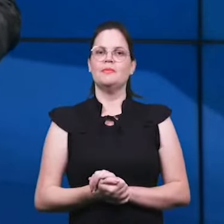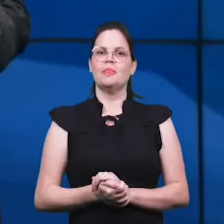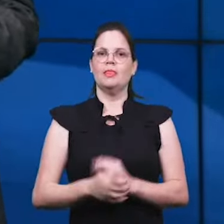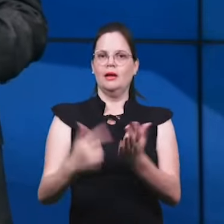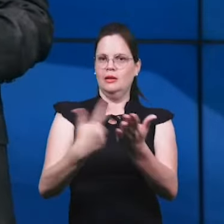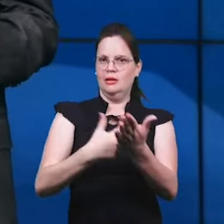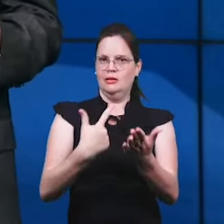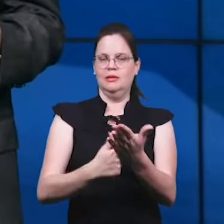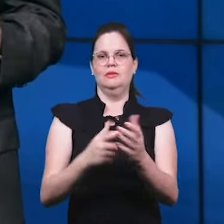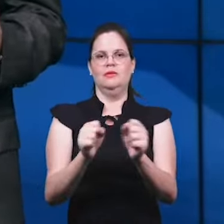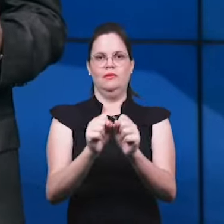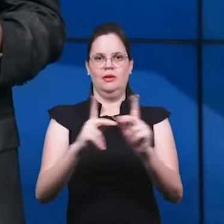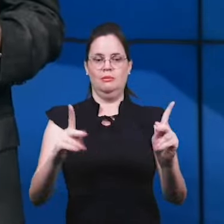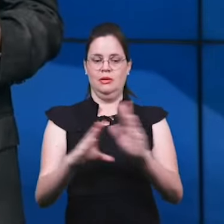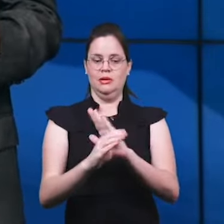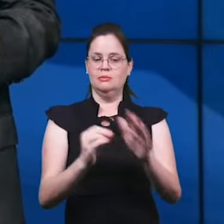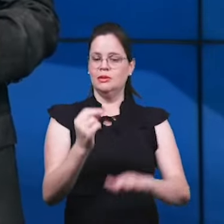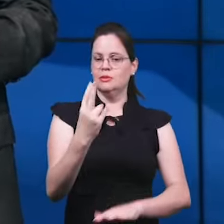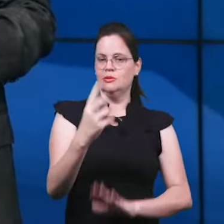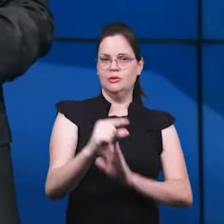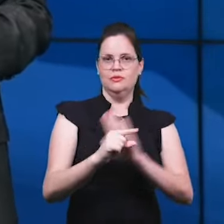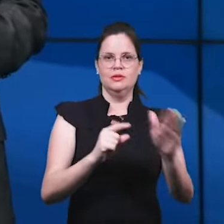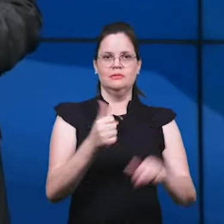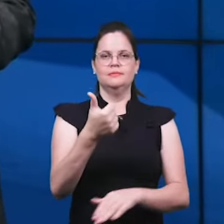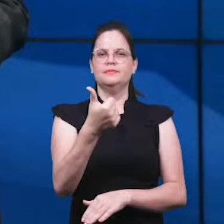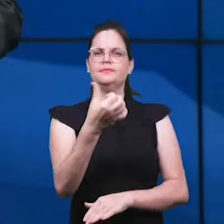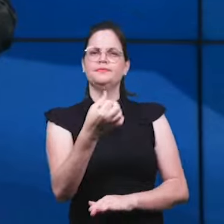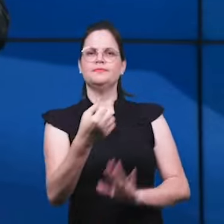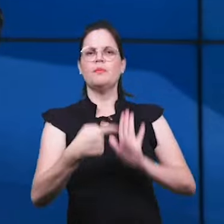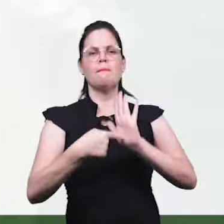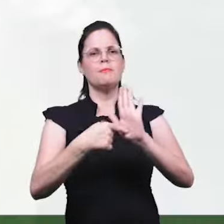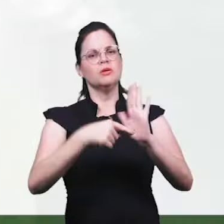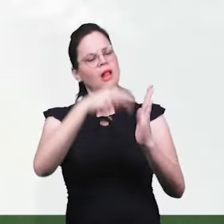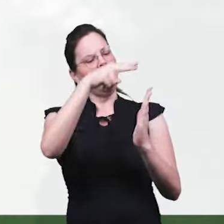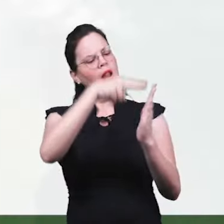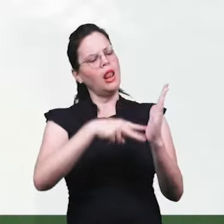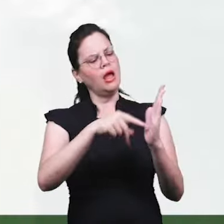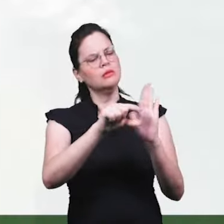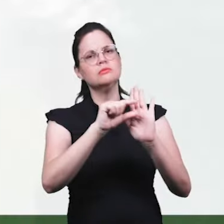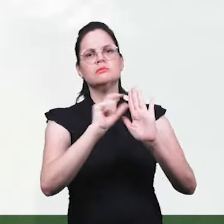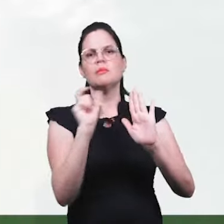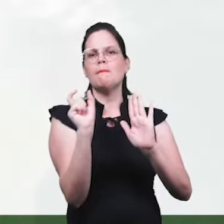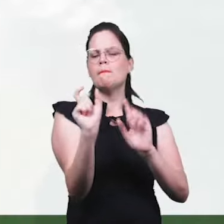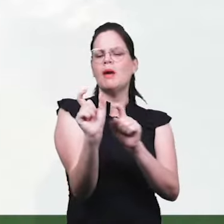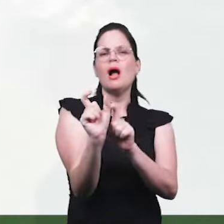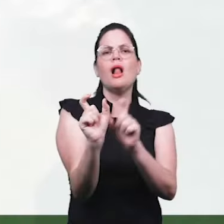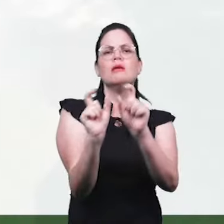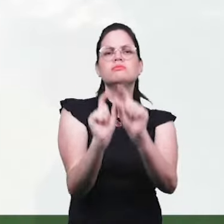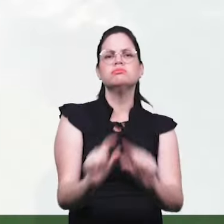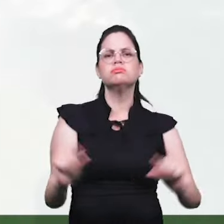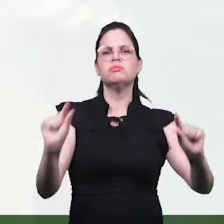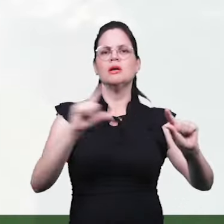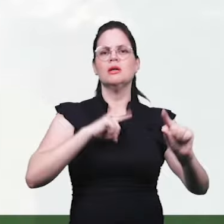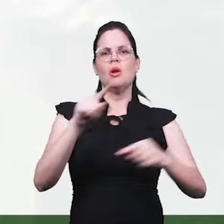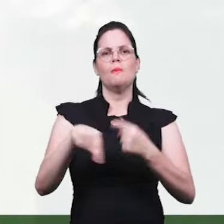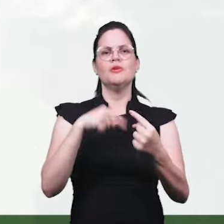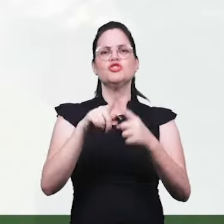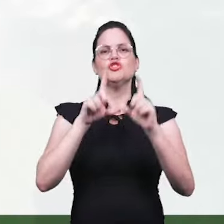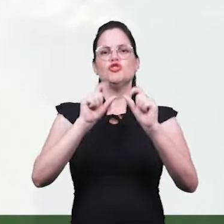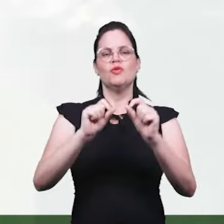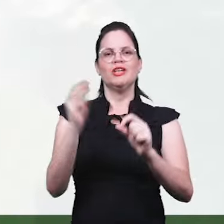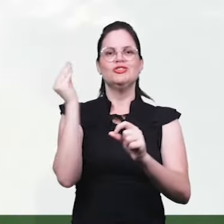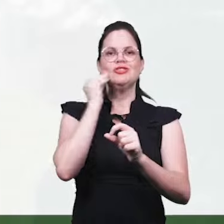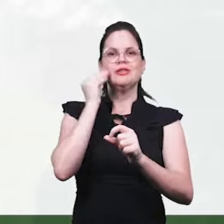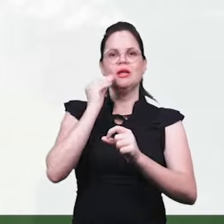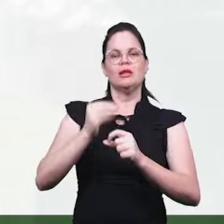lendo Apocalipse capítulo 2, verso 16, qual a palavra do Senhor para o momento com o objetivo de